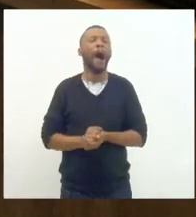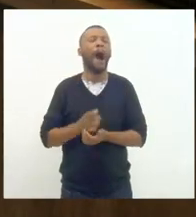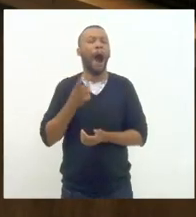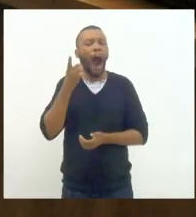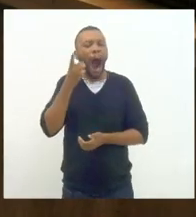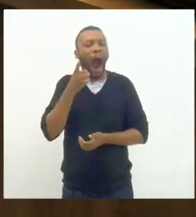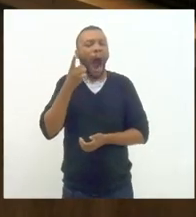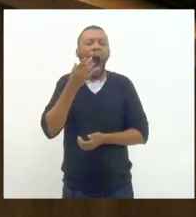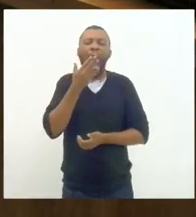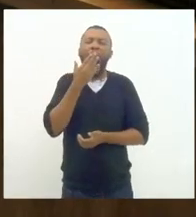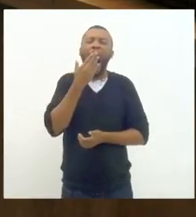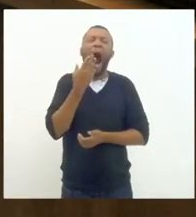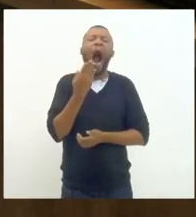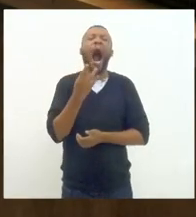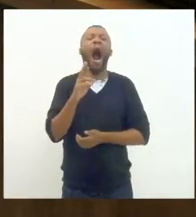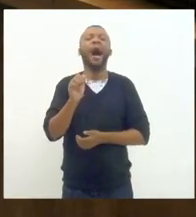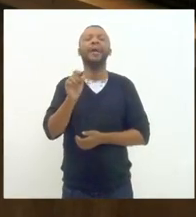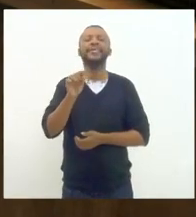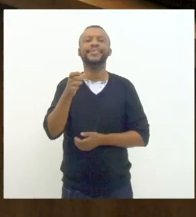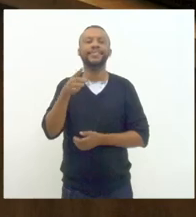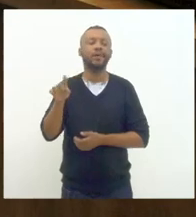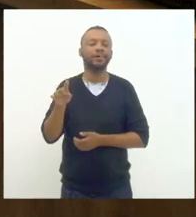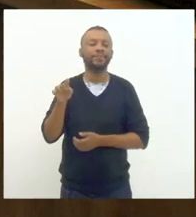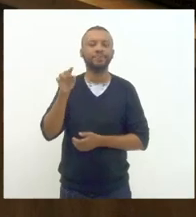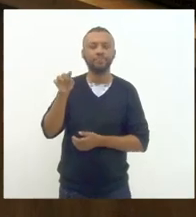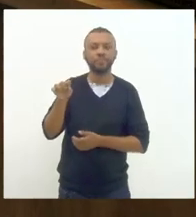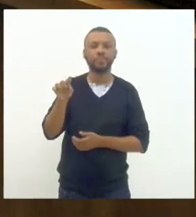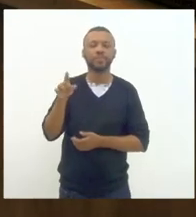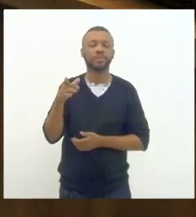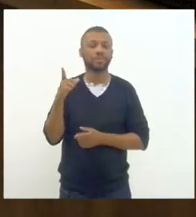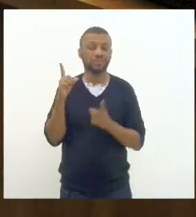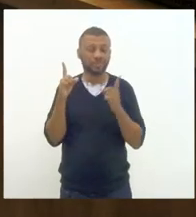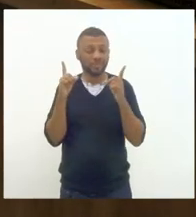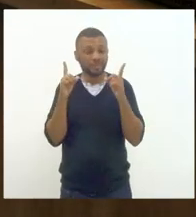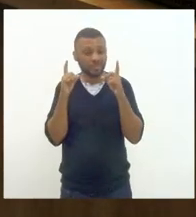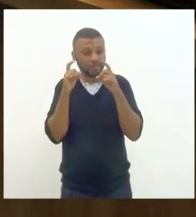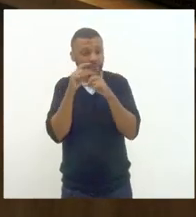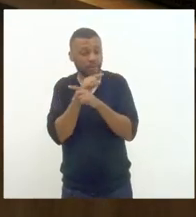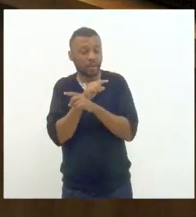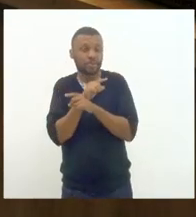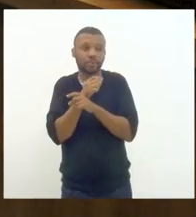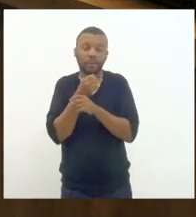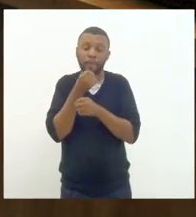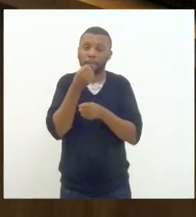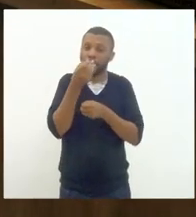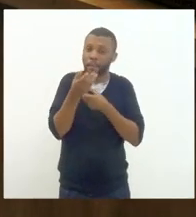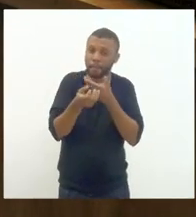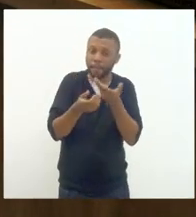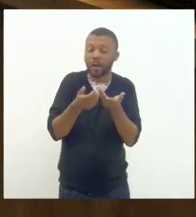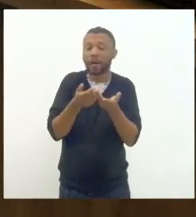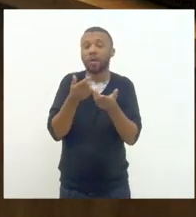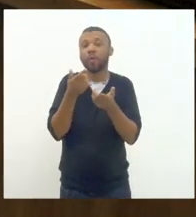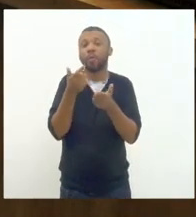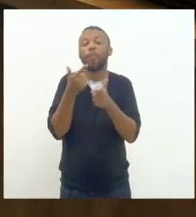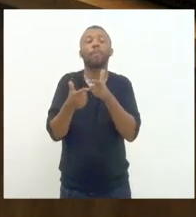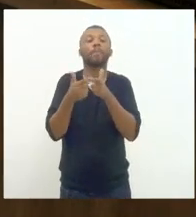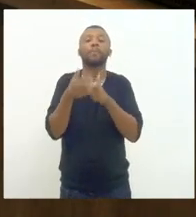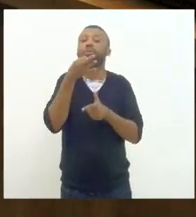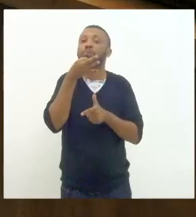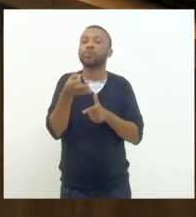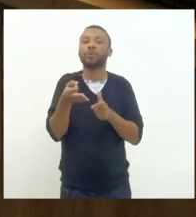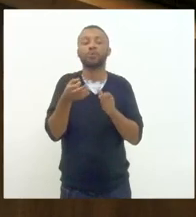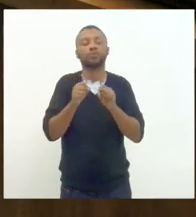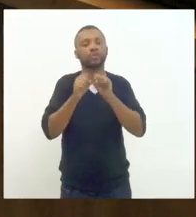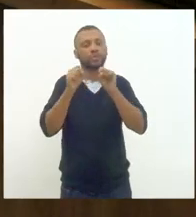Brazão, ele está com dificuldade de falar, presidente, está com problema no som, no sistema, e ele